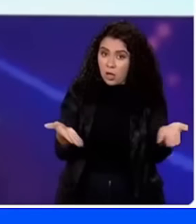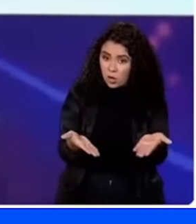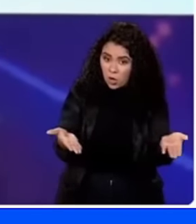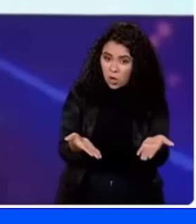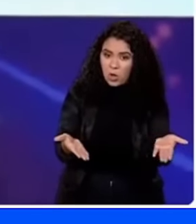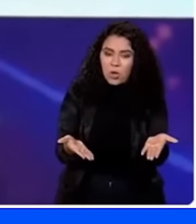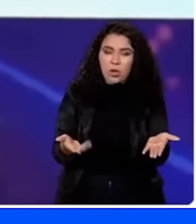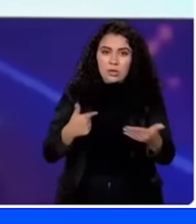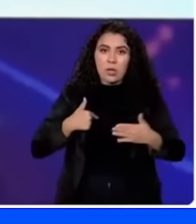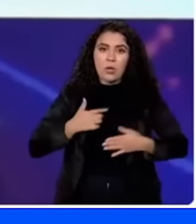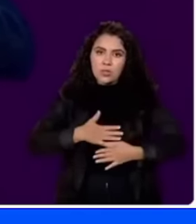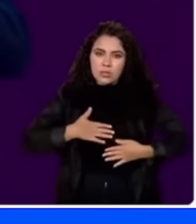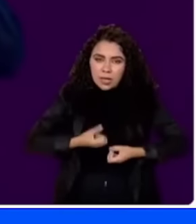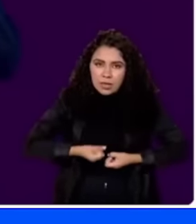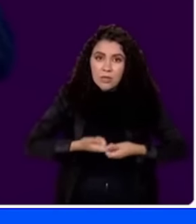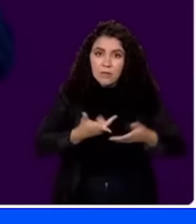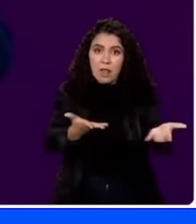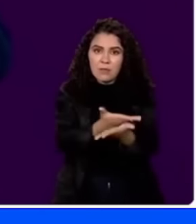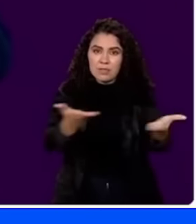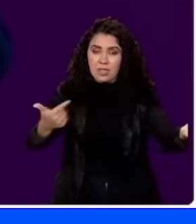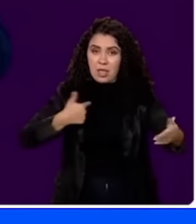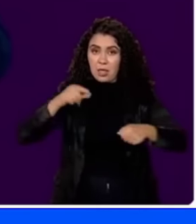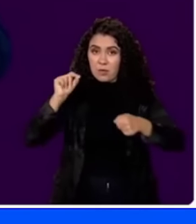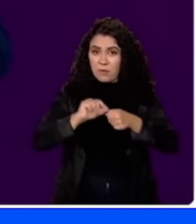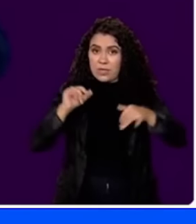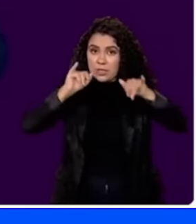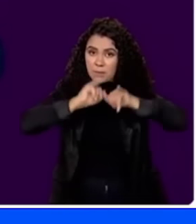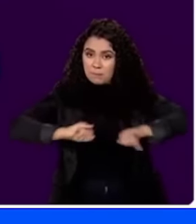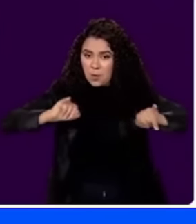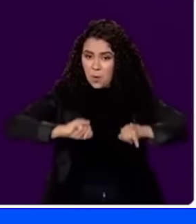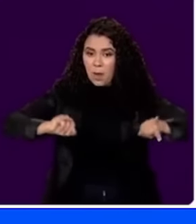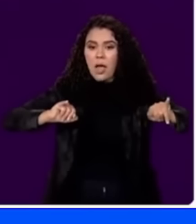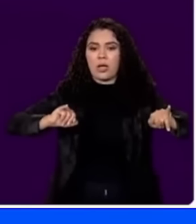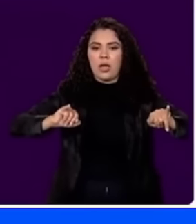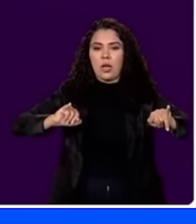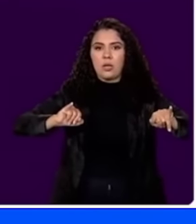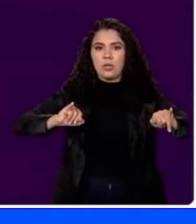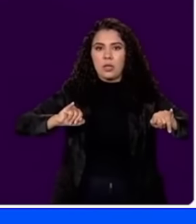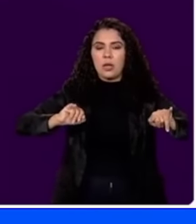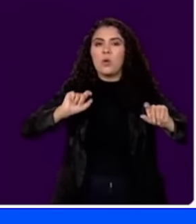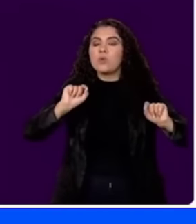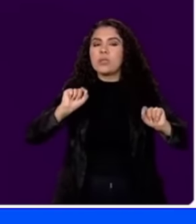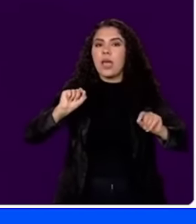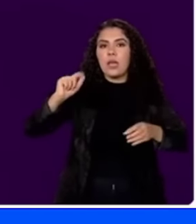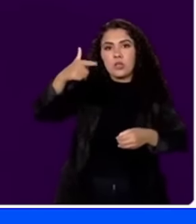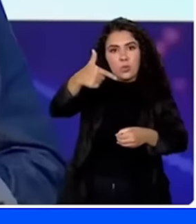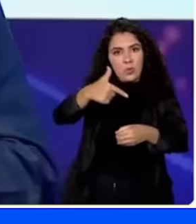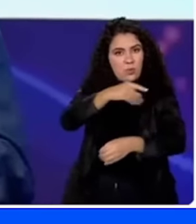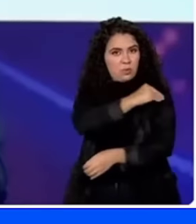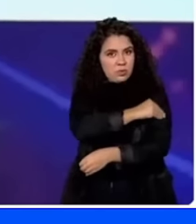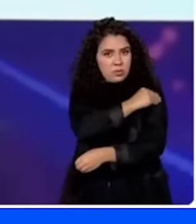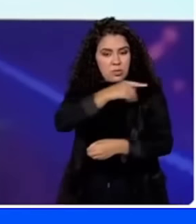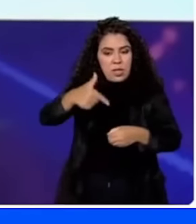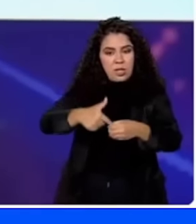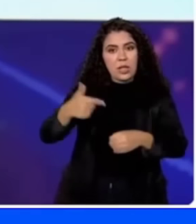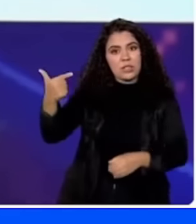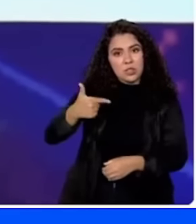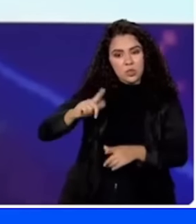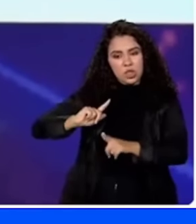agora eu quero dizer para vocês que eu vou fazer propaganda do nosso etanol de segunda geração. Vou